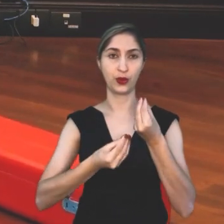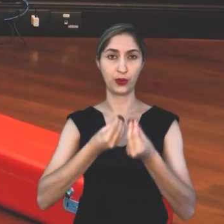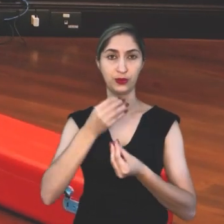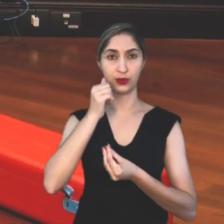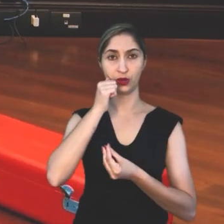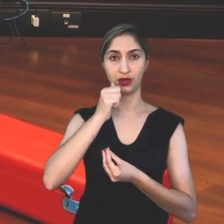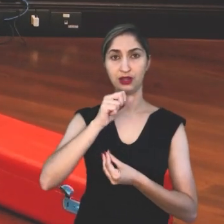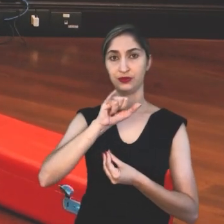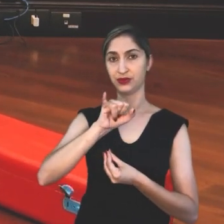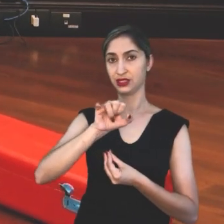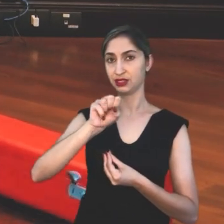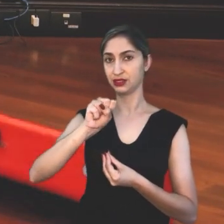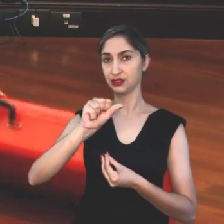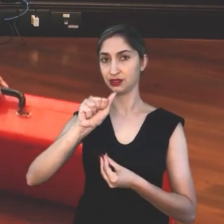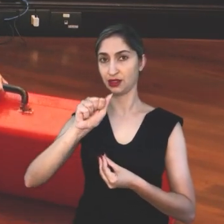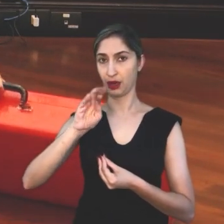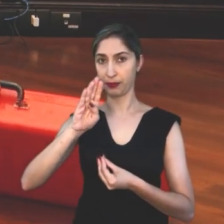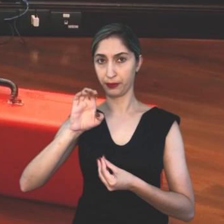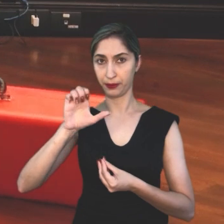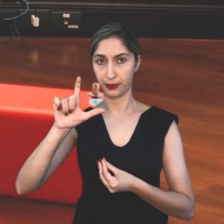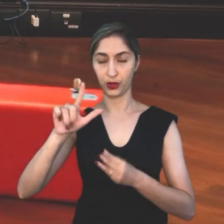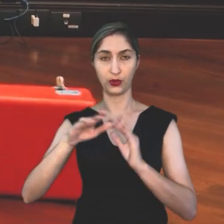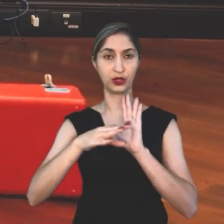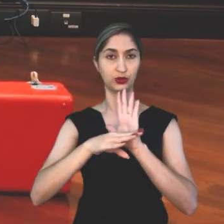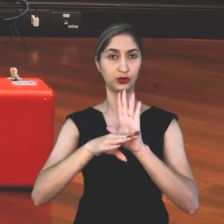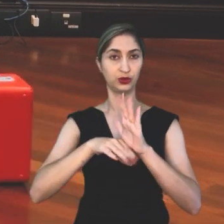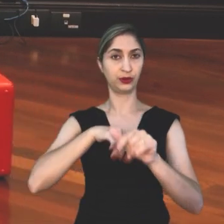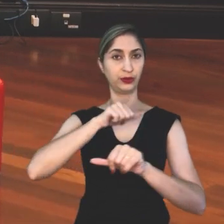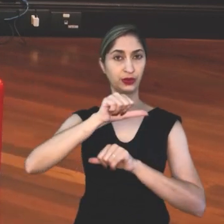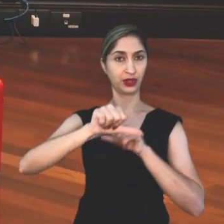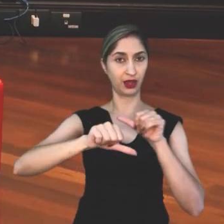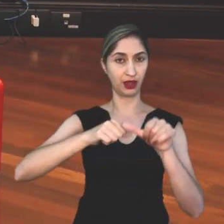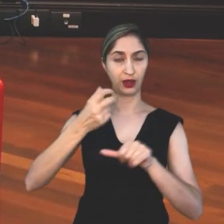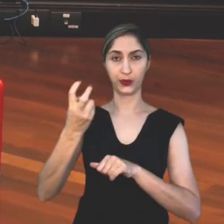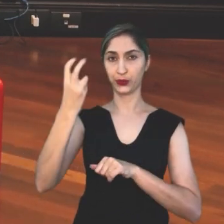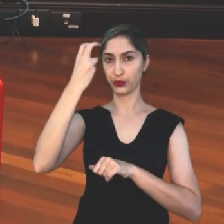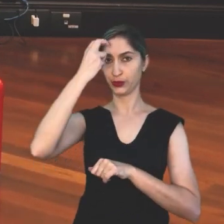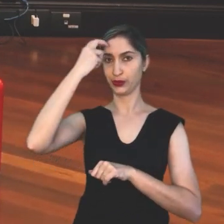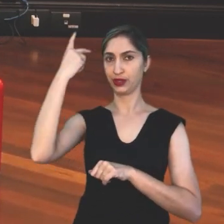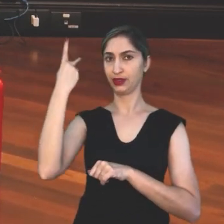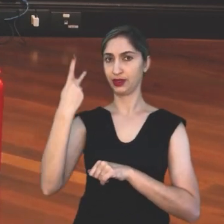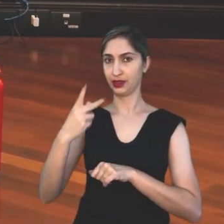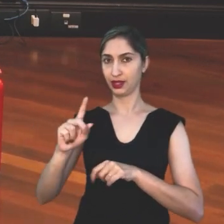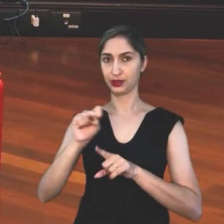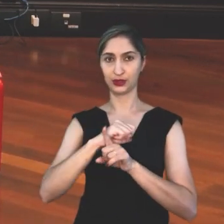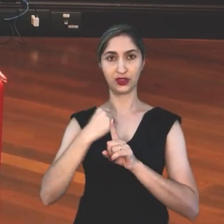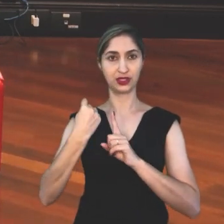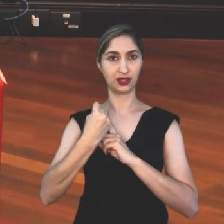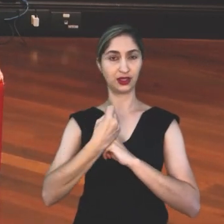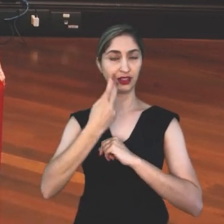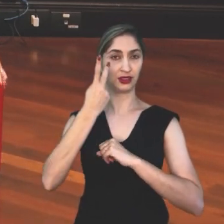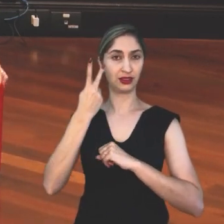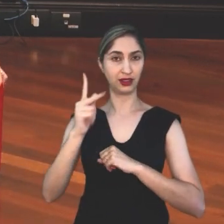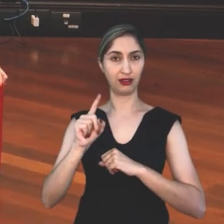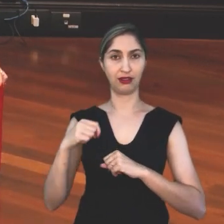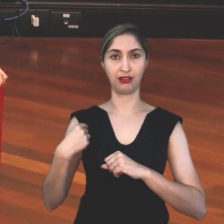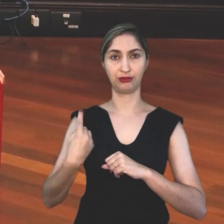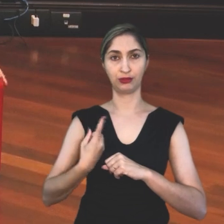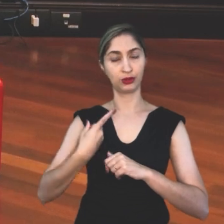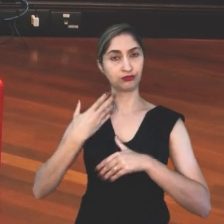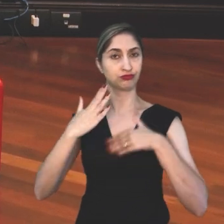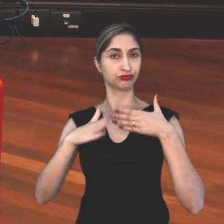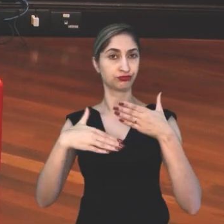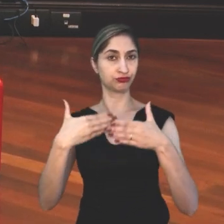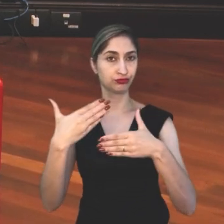importantes, assim, como que Dona Isabel foi um agente transformador na sociedade, né? Na cultura